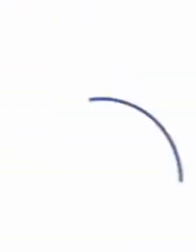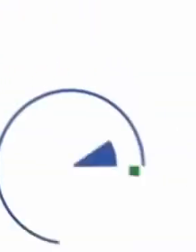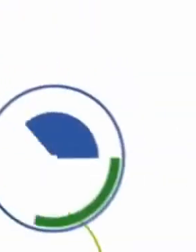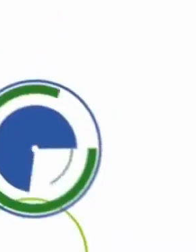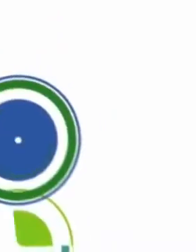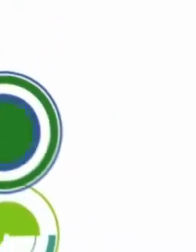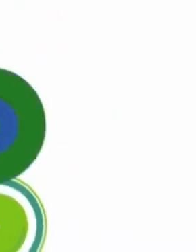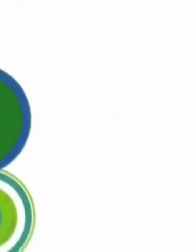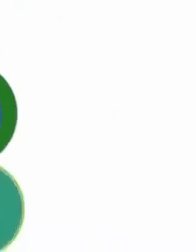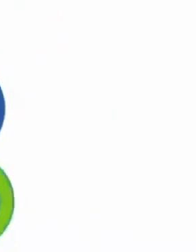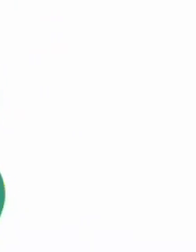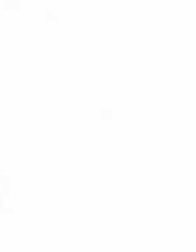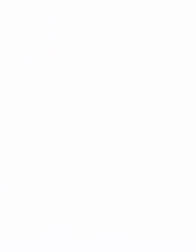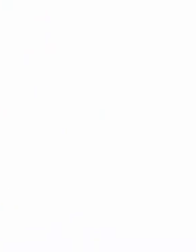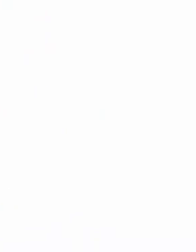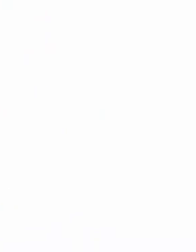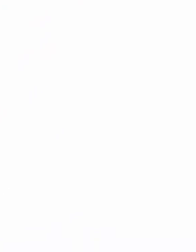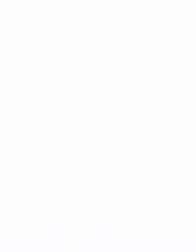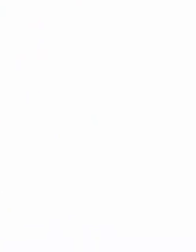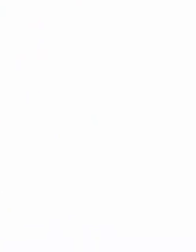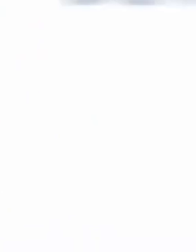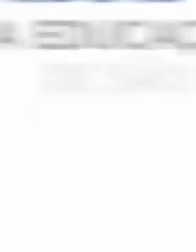E aí